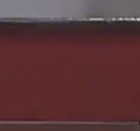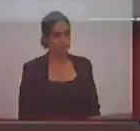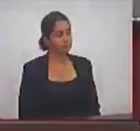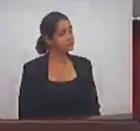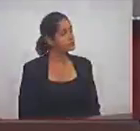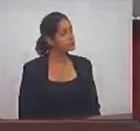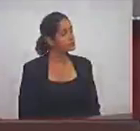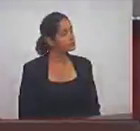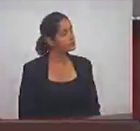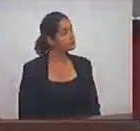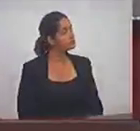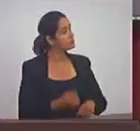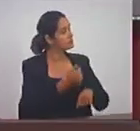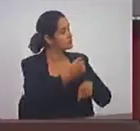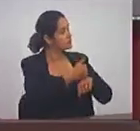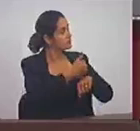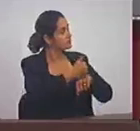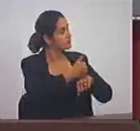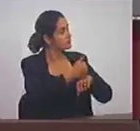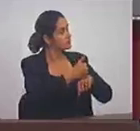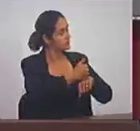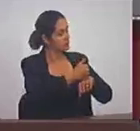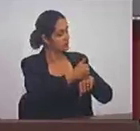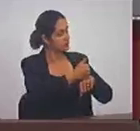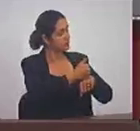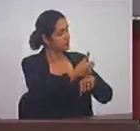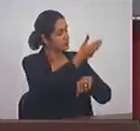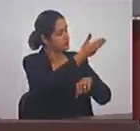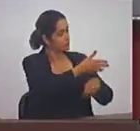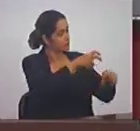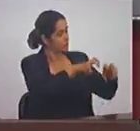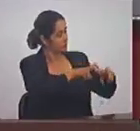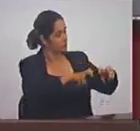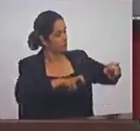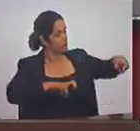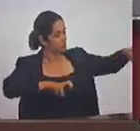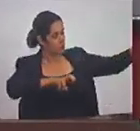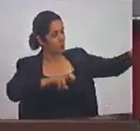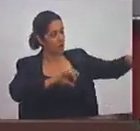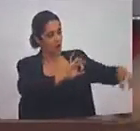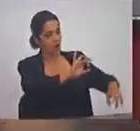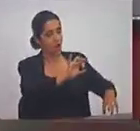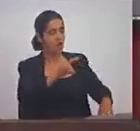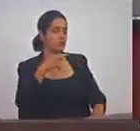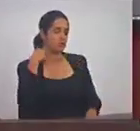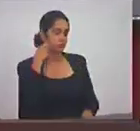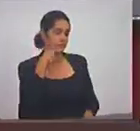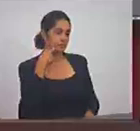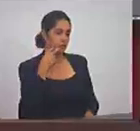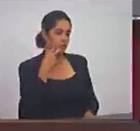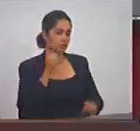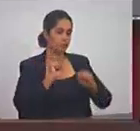Presidente, Merred Meidão, demais companheiros de Câmara, quero